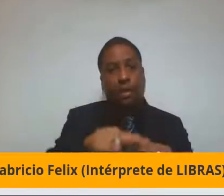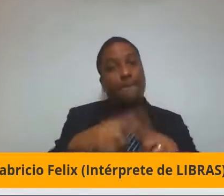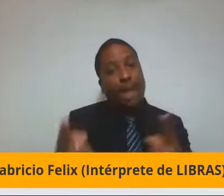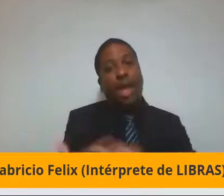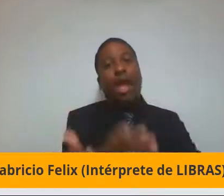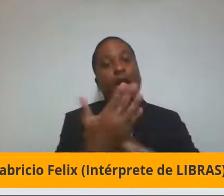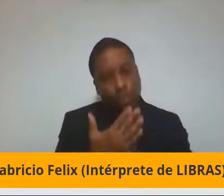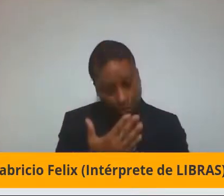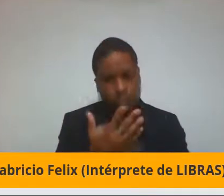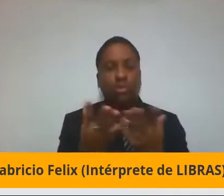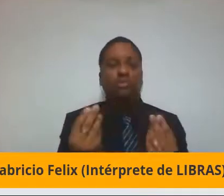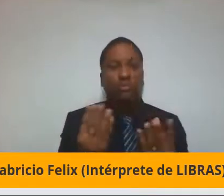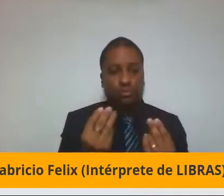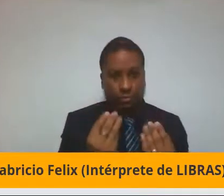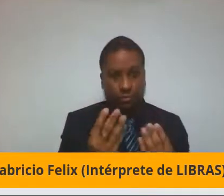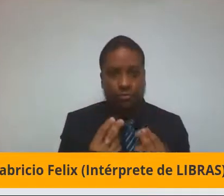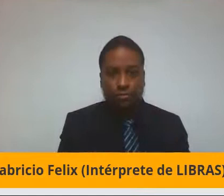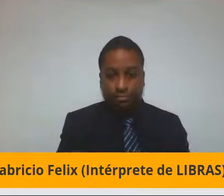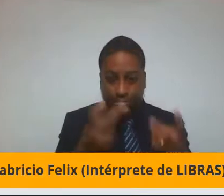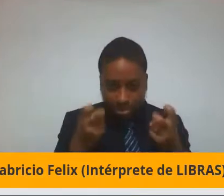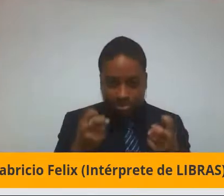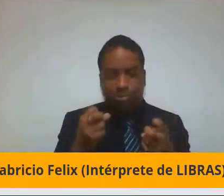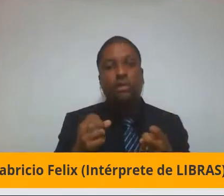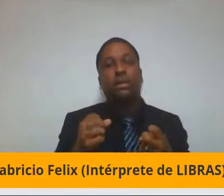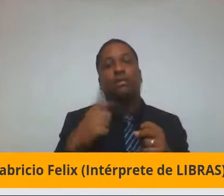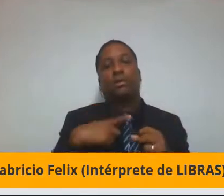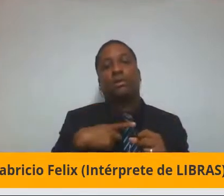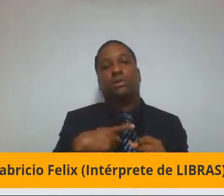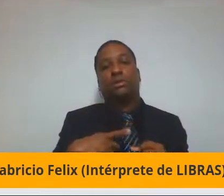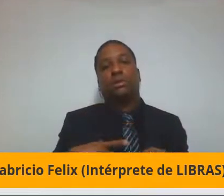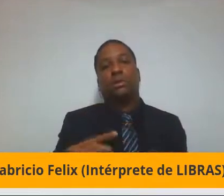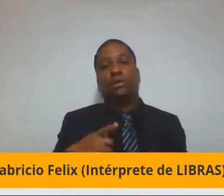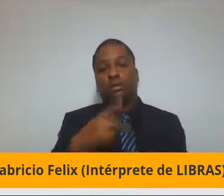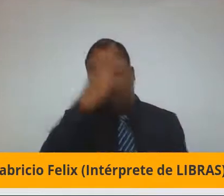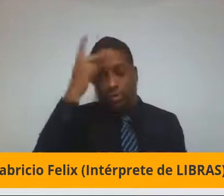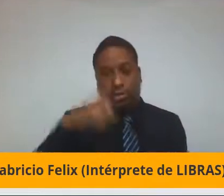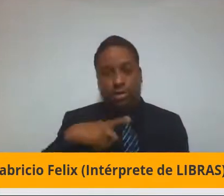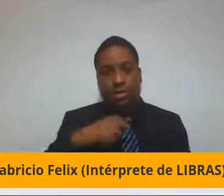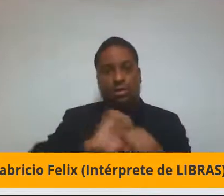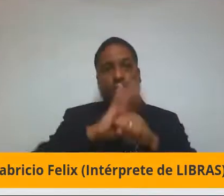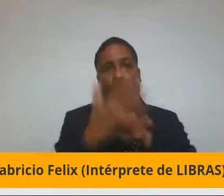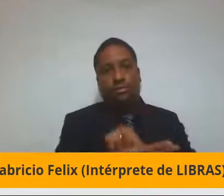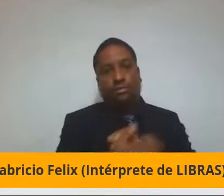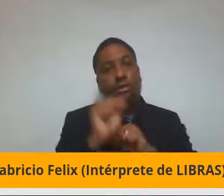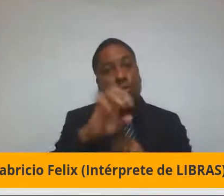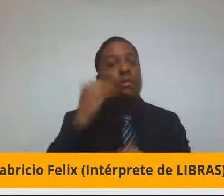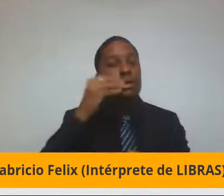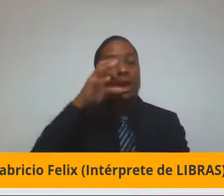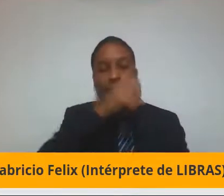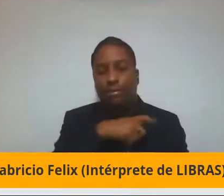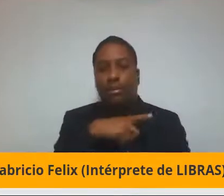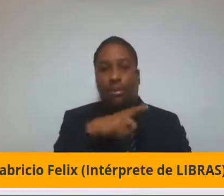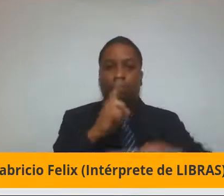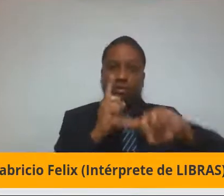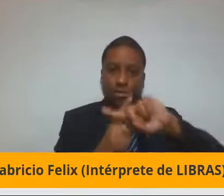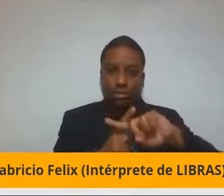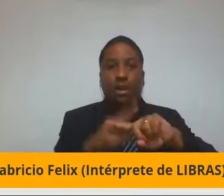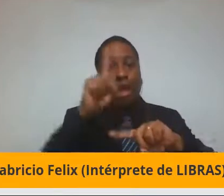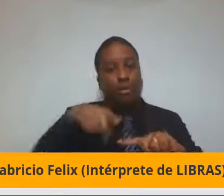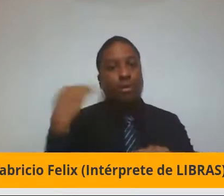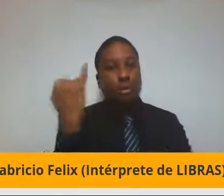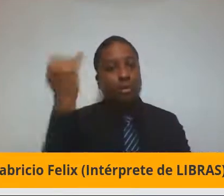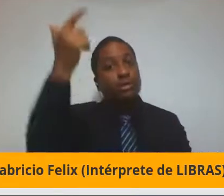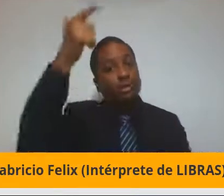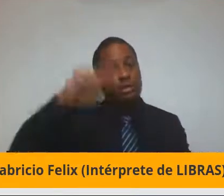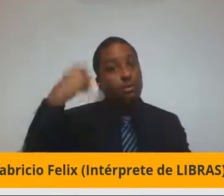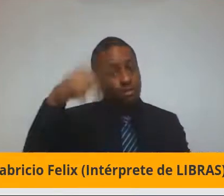sim, a detectar que alguém tem coronavírus. Sempre que o teste rápido dá positivo, mas é importante depois fazer a sorologia, porque a